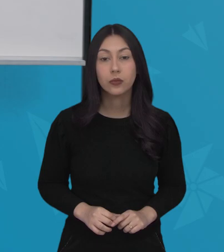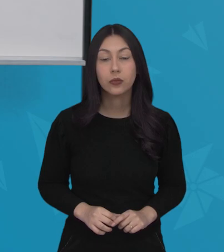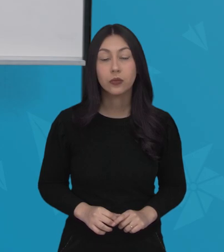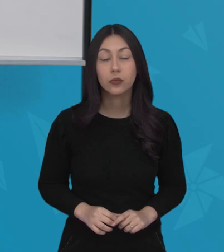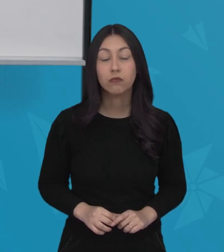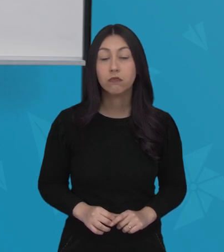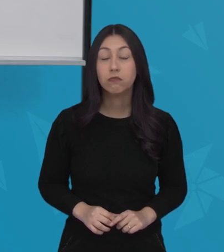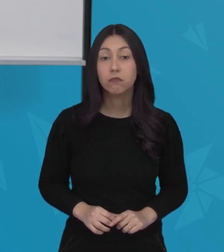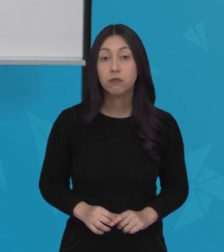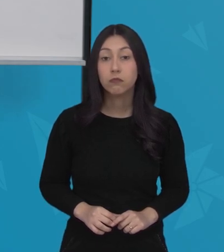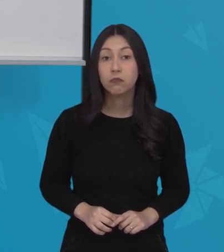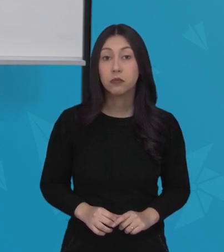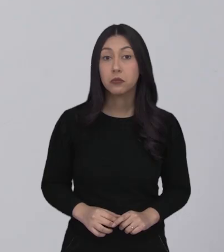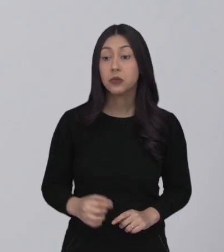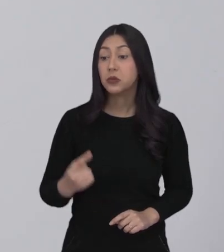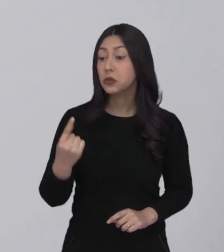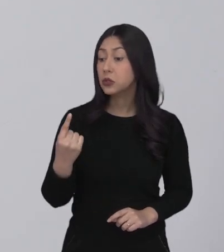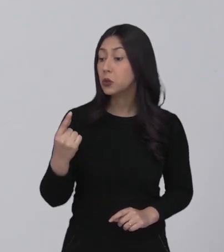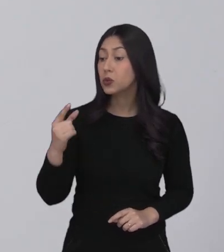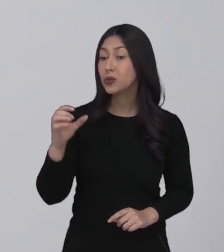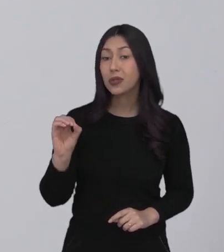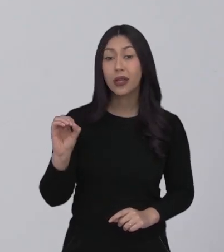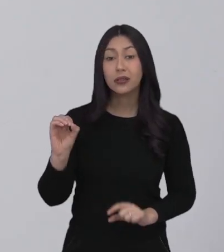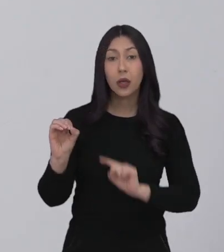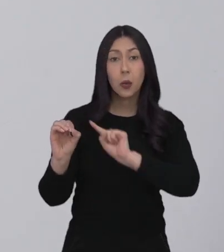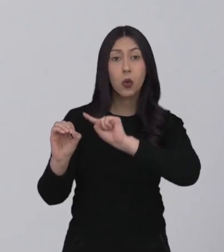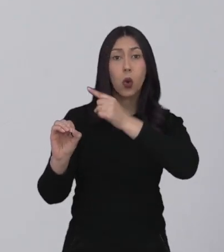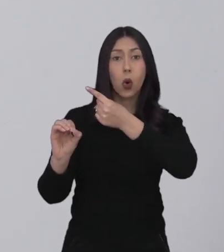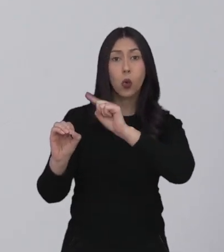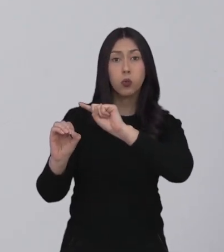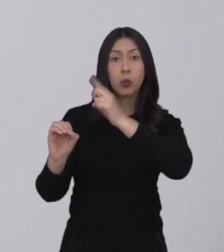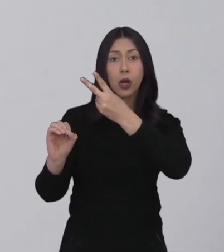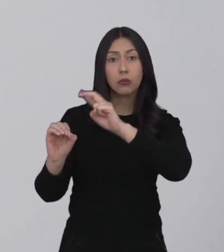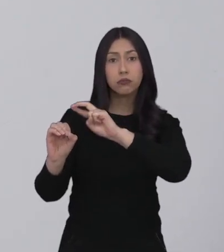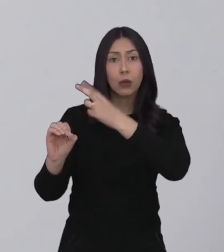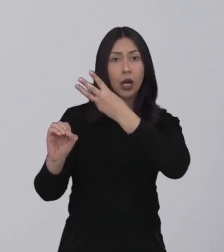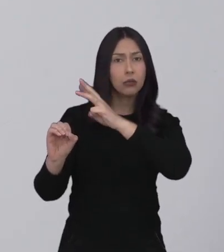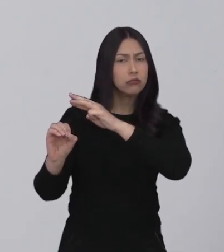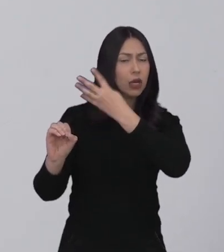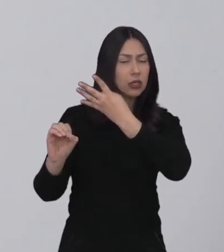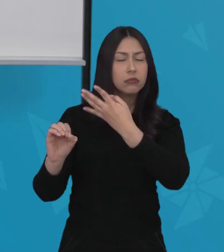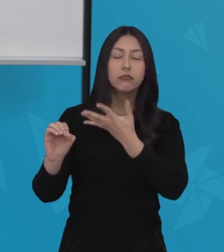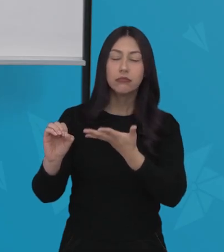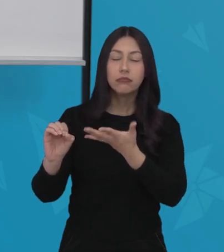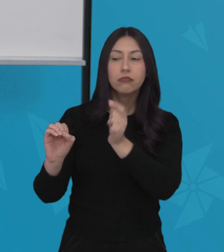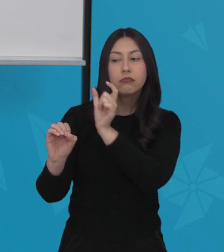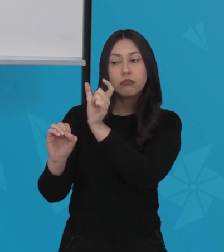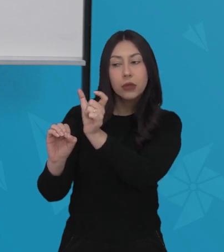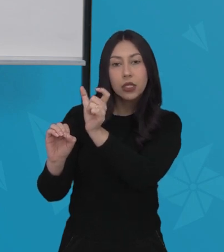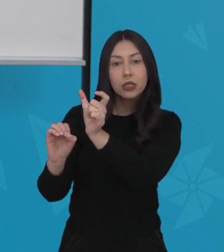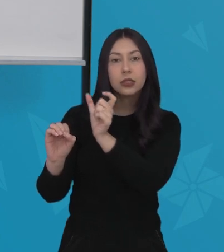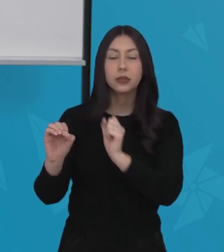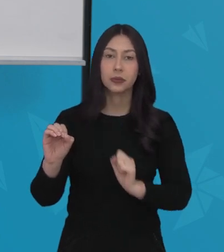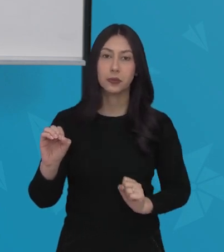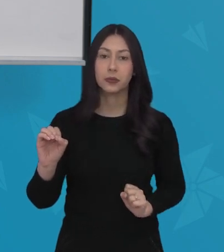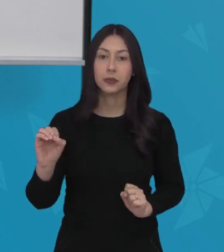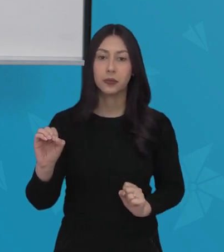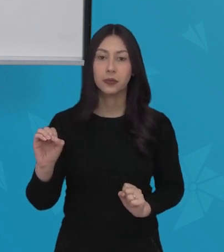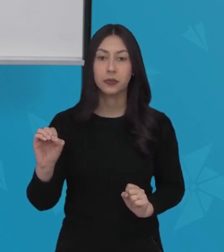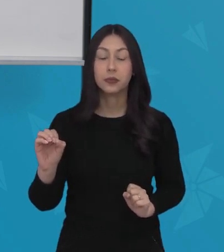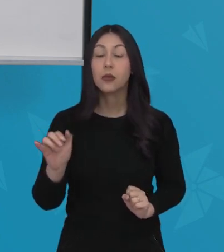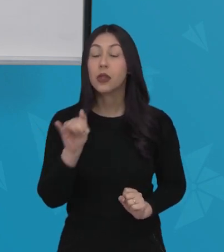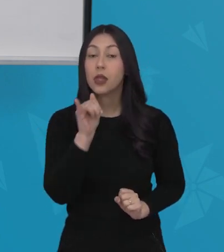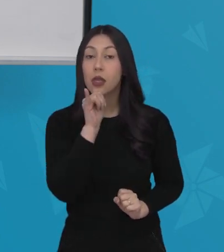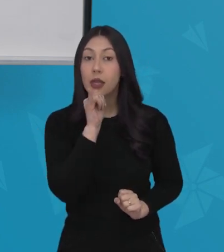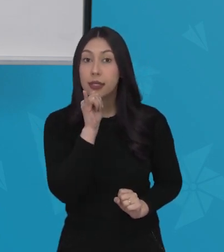Vai ser basicamente um número 10 elevado a um certo valor, a um certo expoente que eu estou chamando de E aqui. Vou colocar